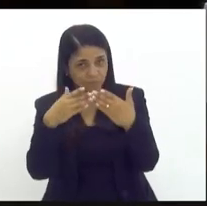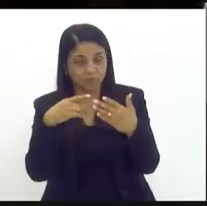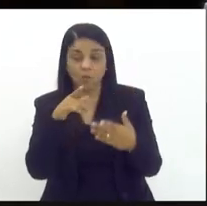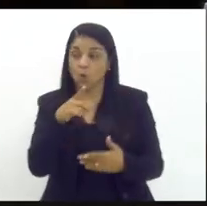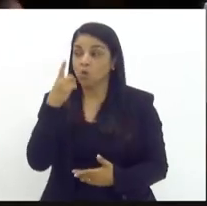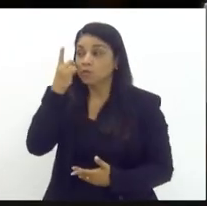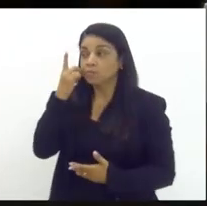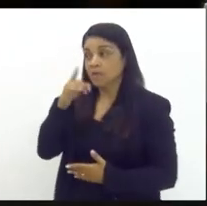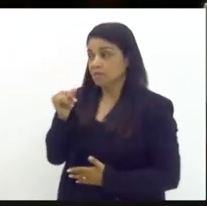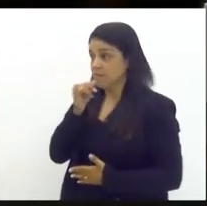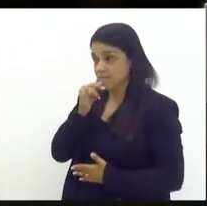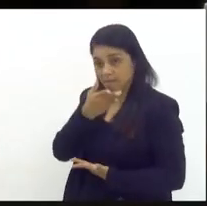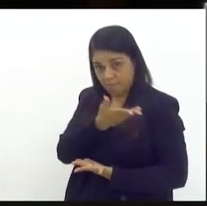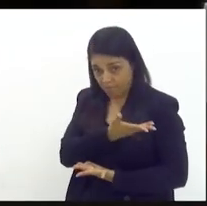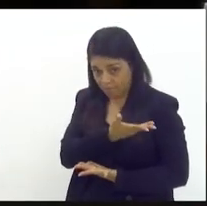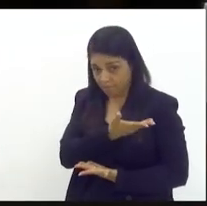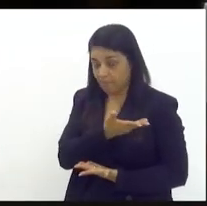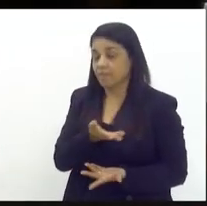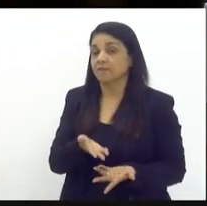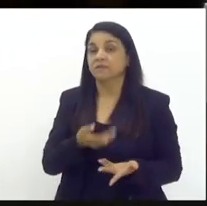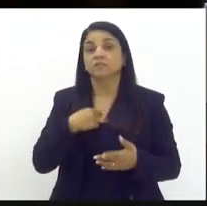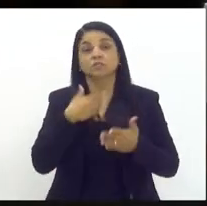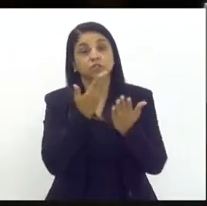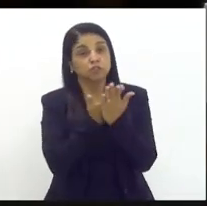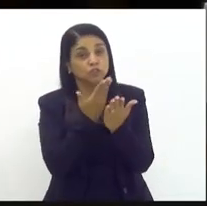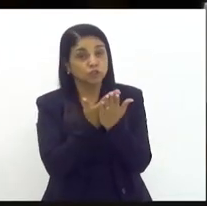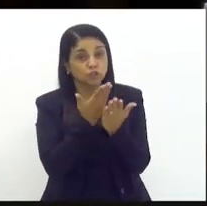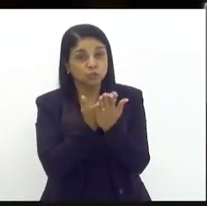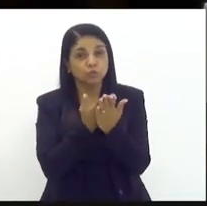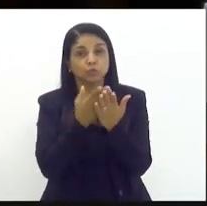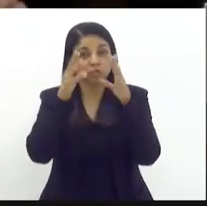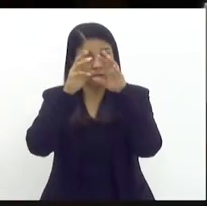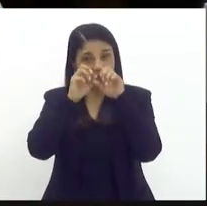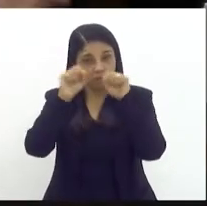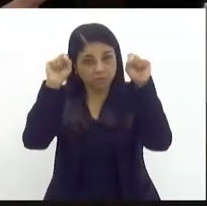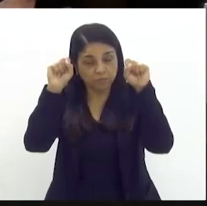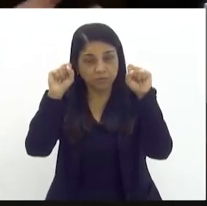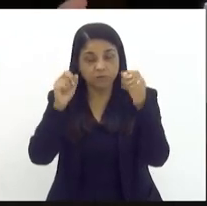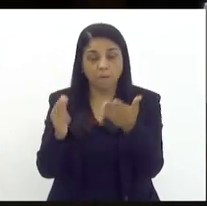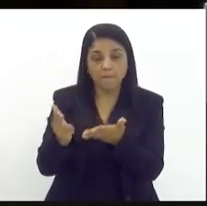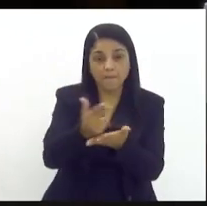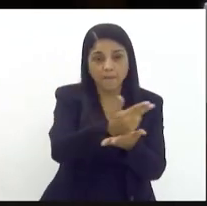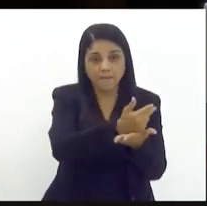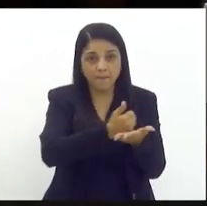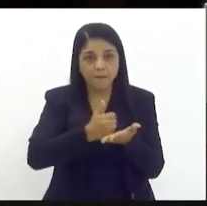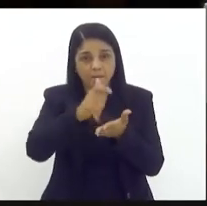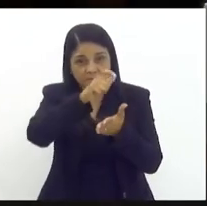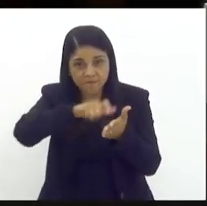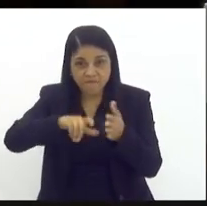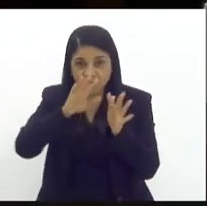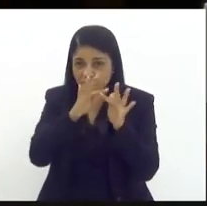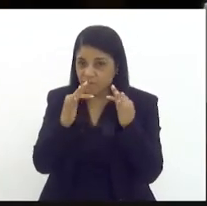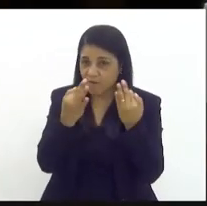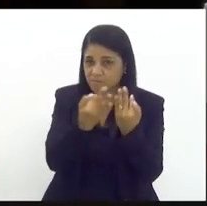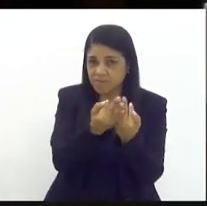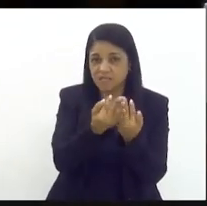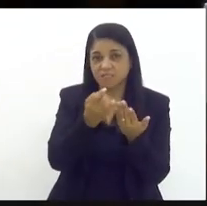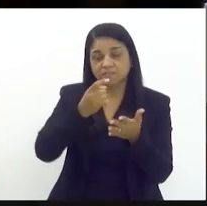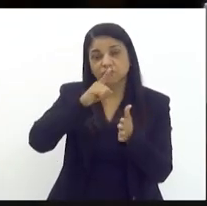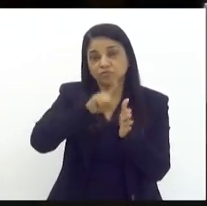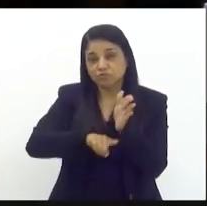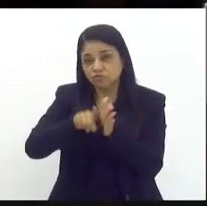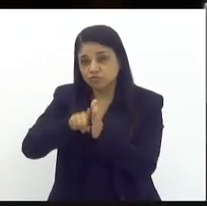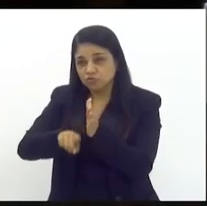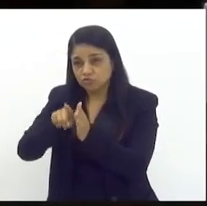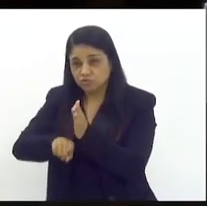deputado falou outra coisa nos estudos que eu fiz sobre tributação indireta e carga sobre as famílias às isenções e